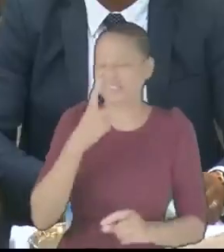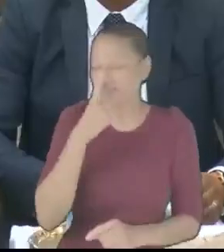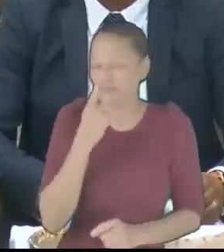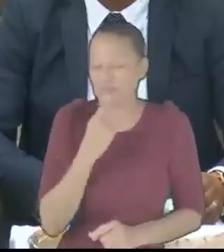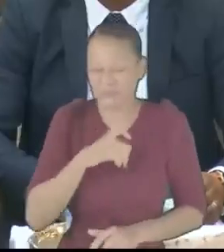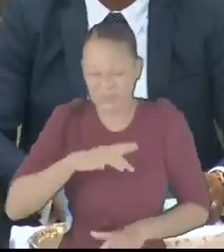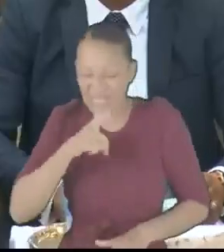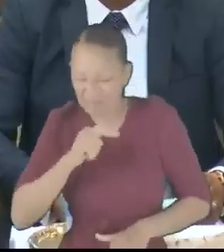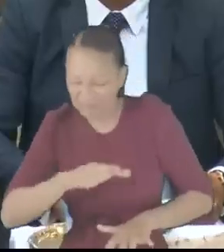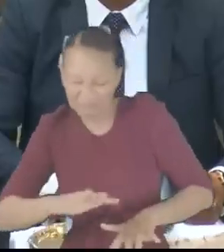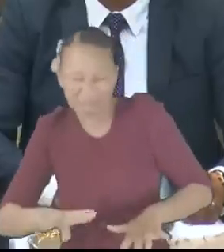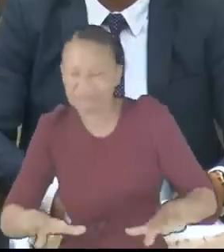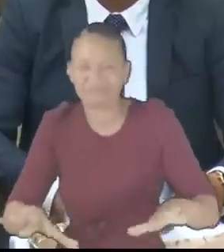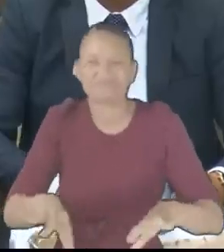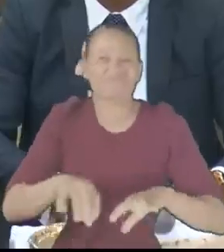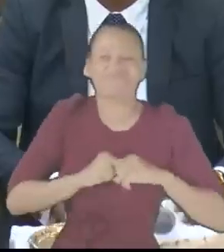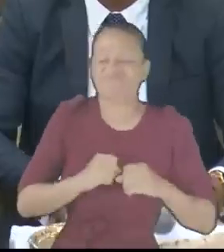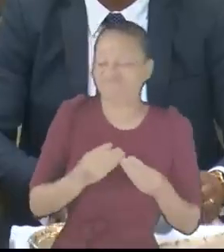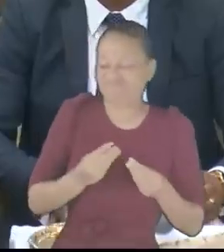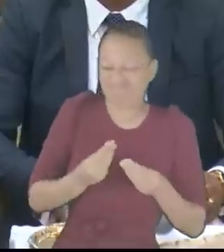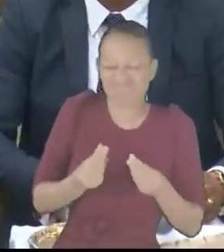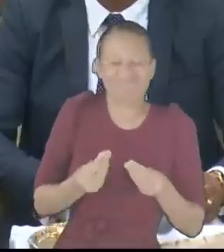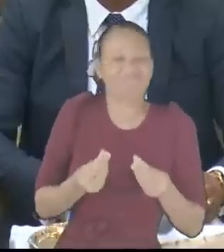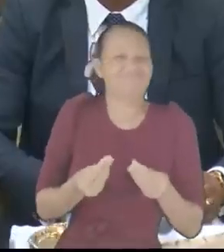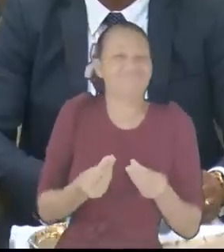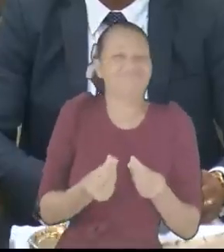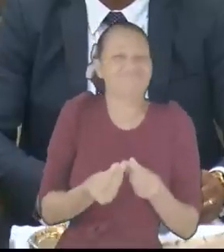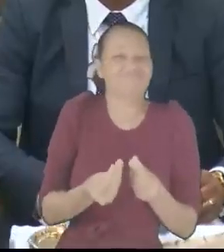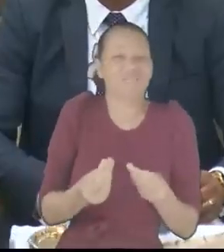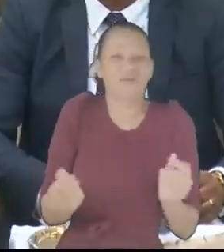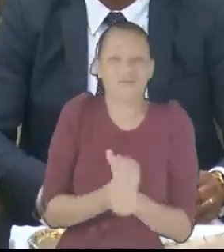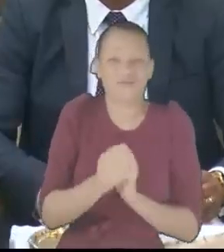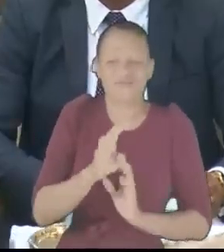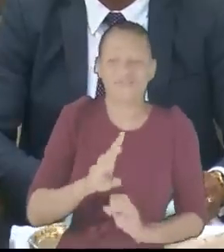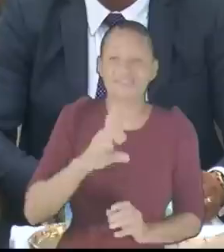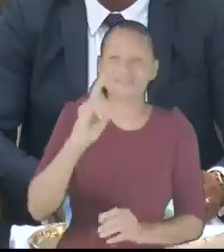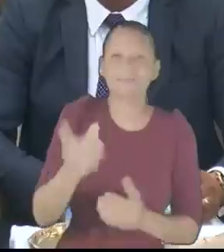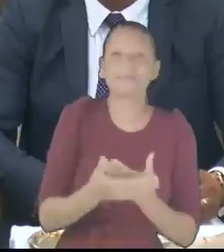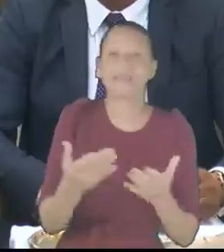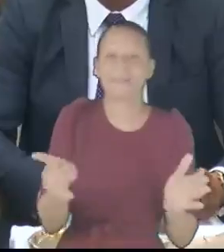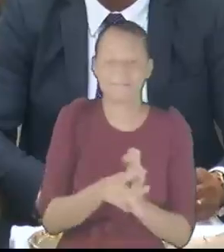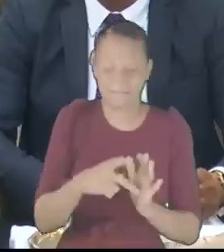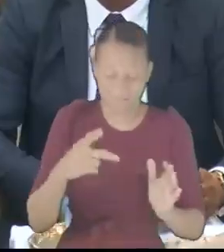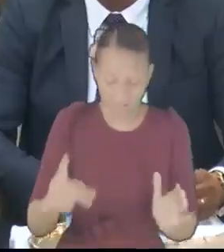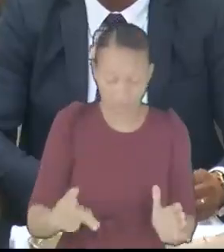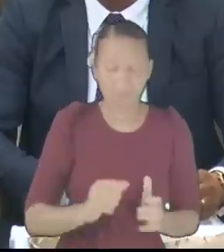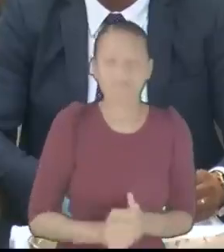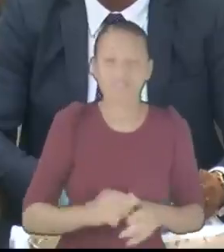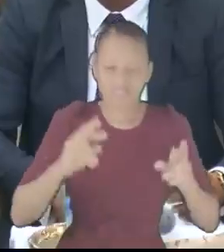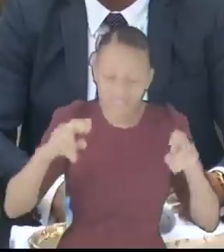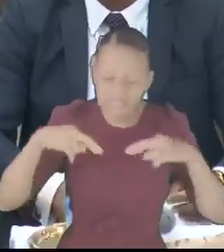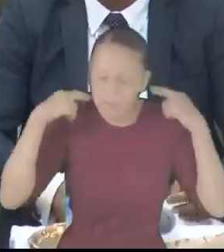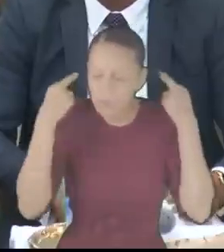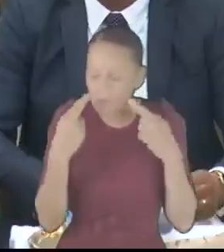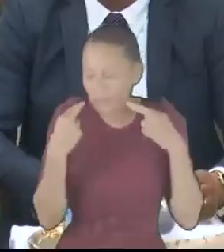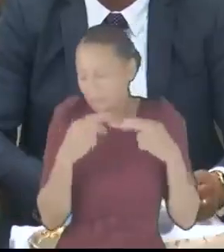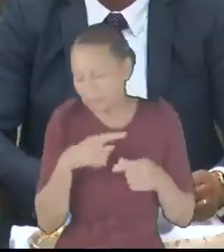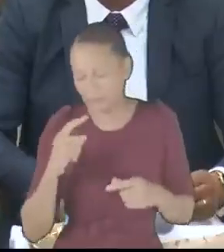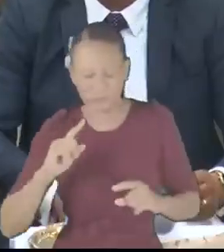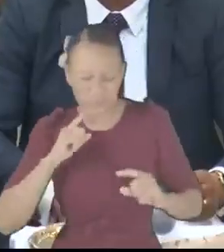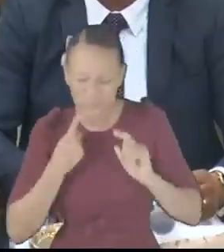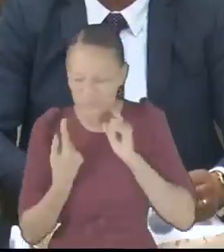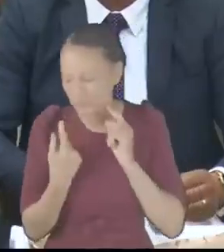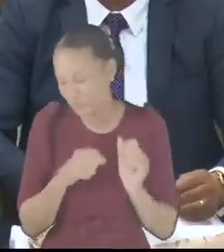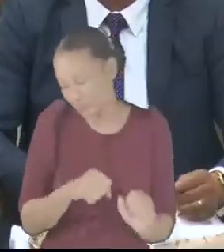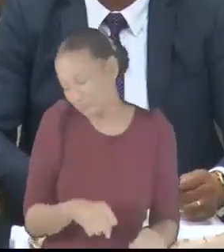A natureza da ovelha não se dá na lama. Glória a Deus. A natureza da ovelha não se conforma com a lama.